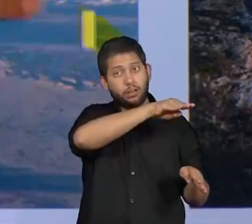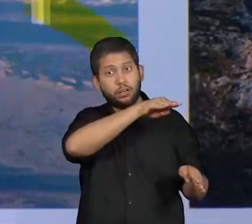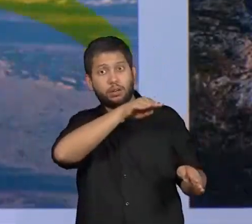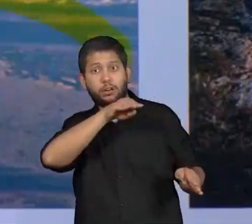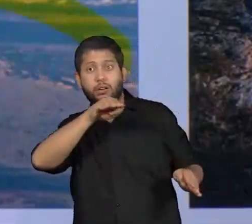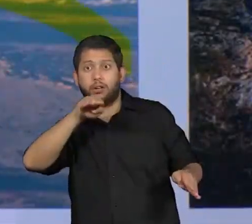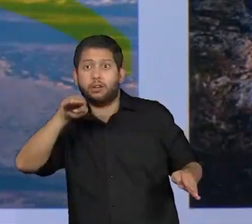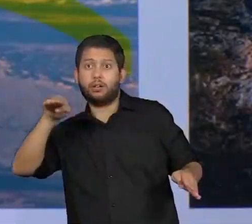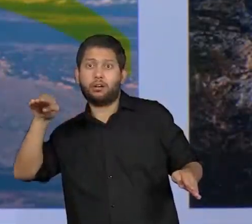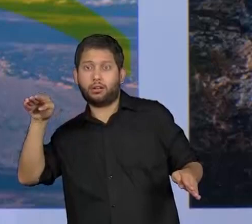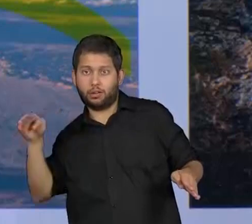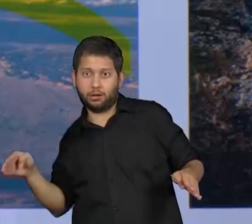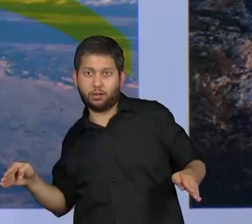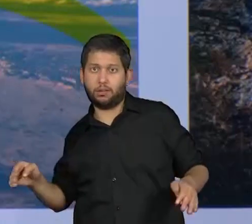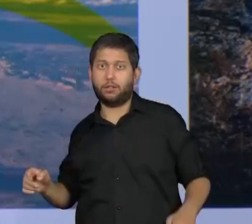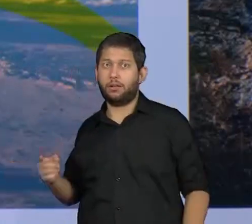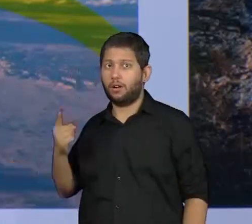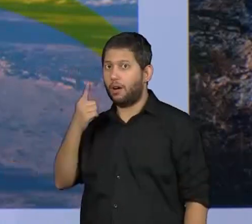Olha só.